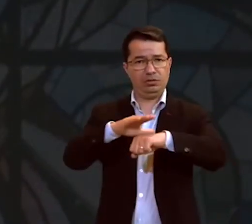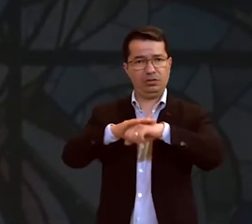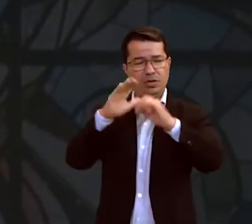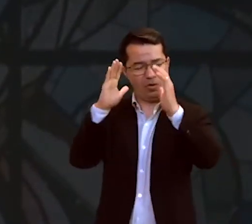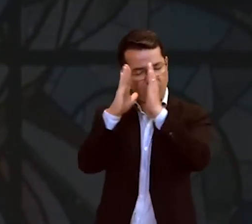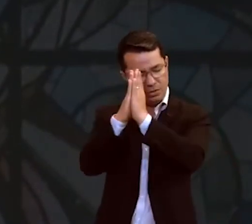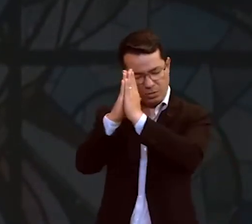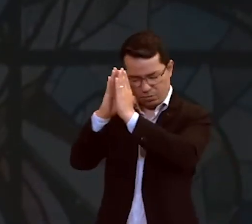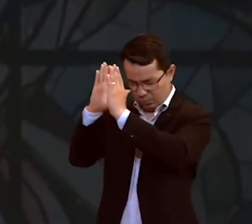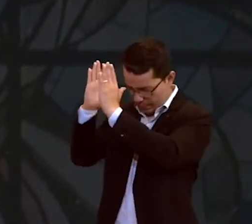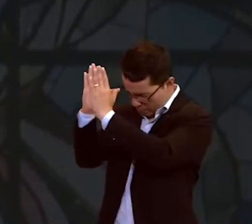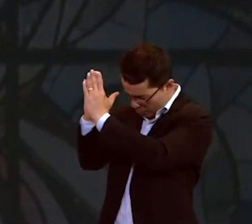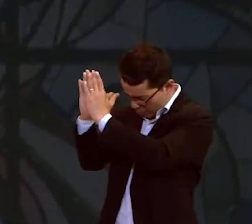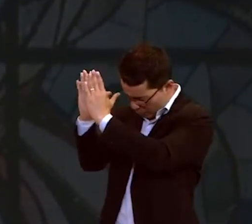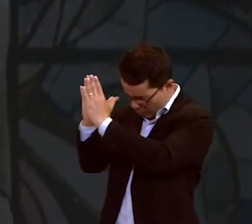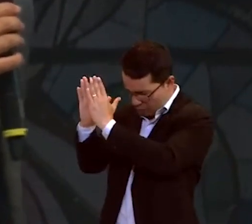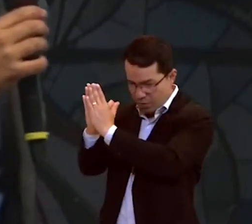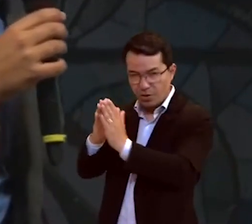de Elias.